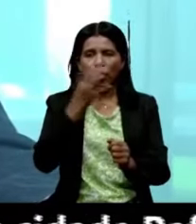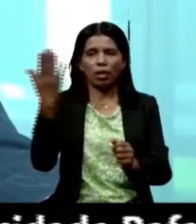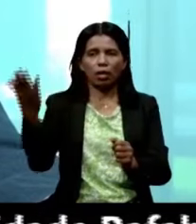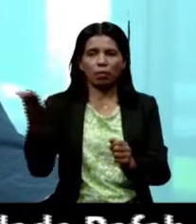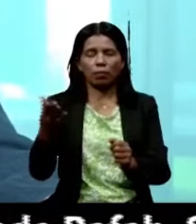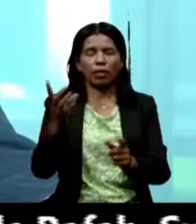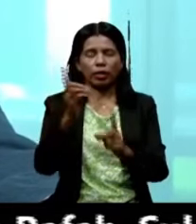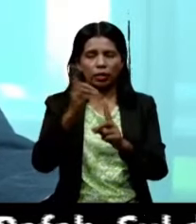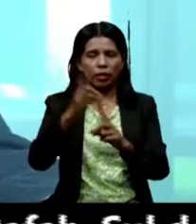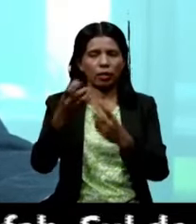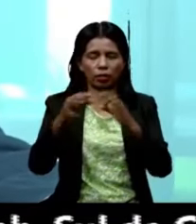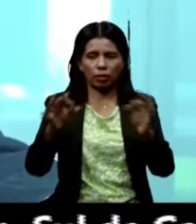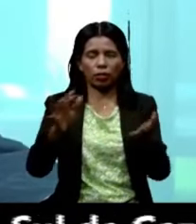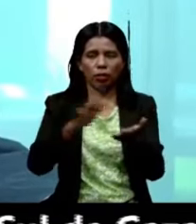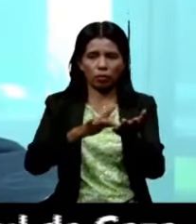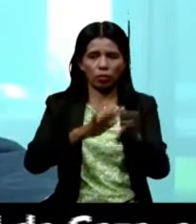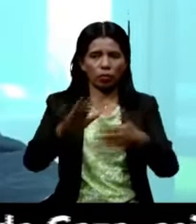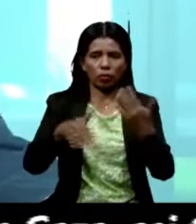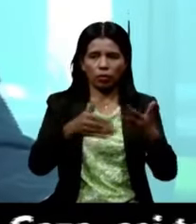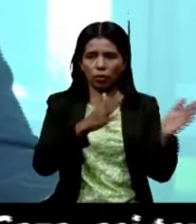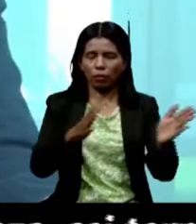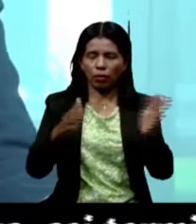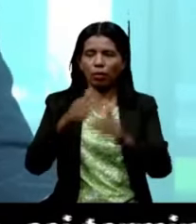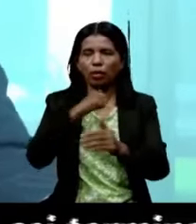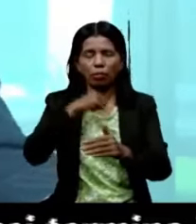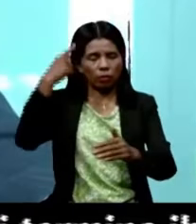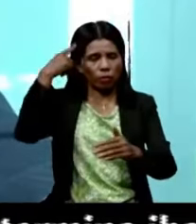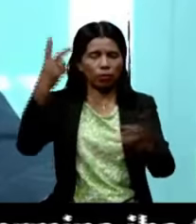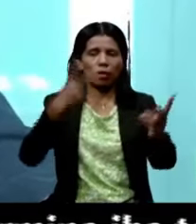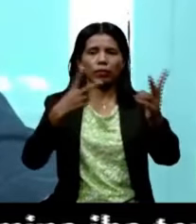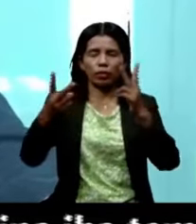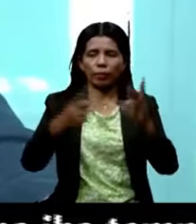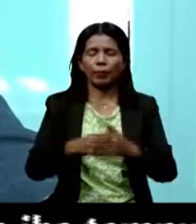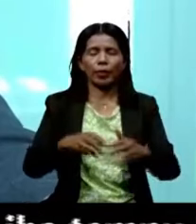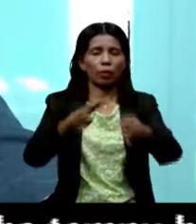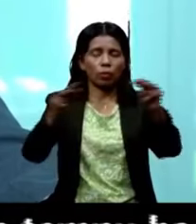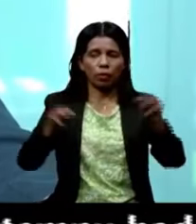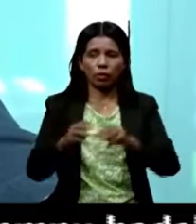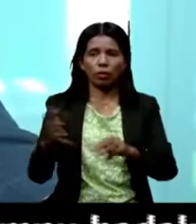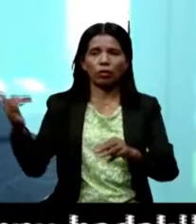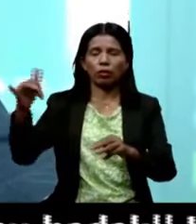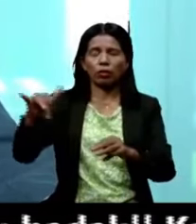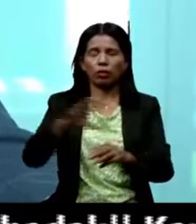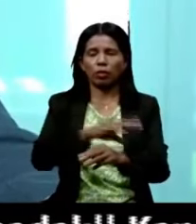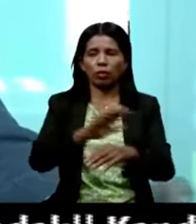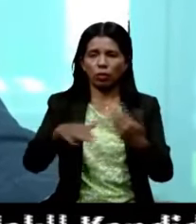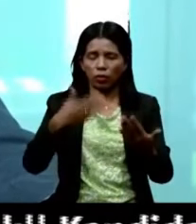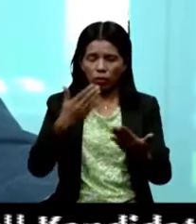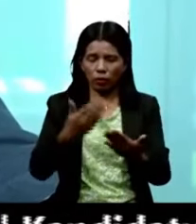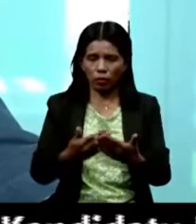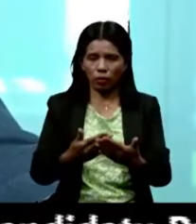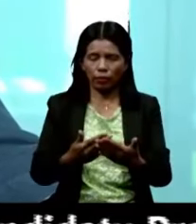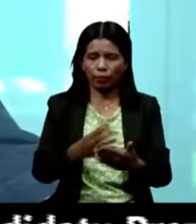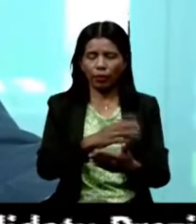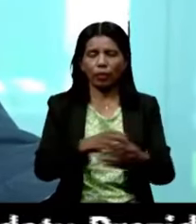lia o prazo. O Aimoro, como a tu prepara a mu papa ne visita. Município Sira, ser bolo sector, Sira, o